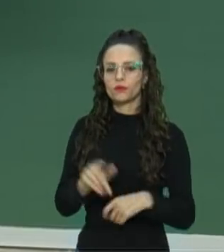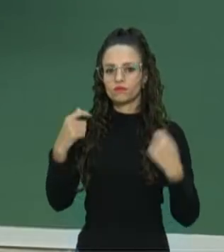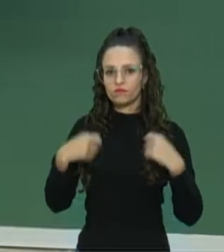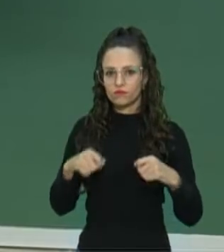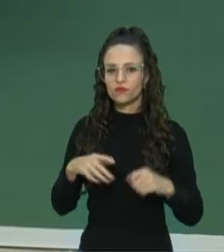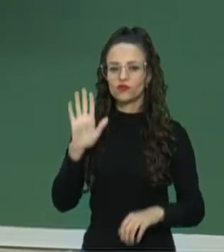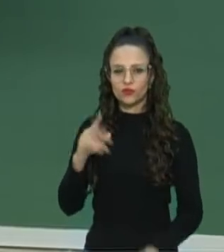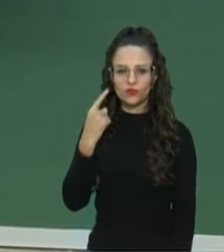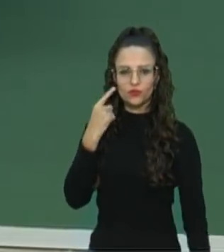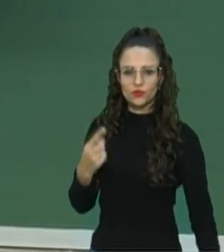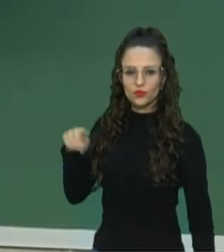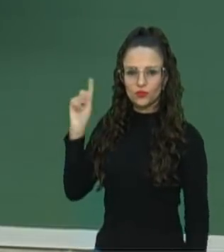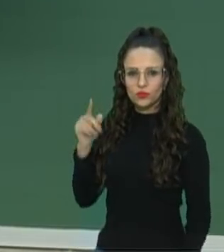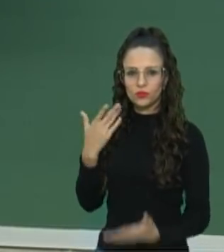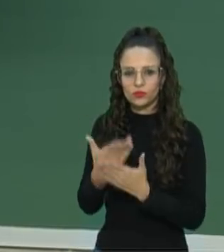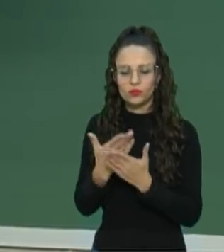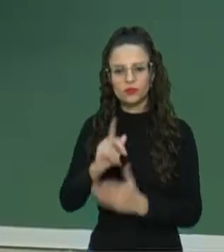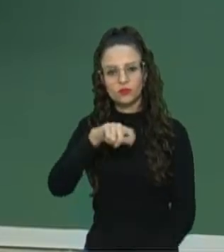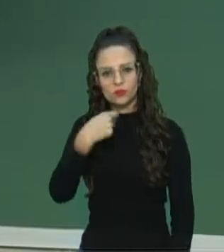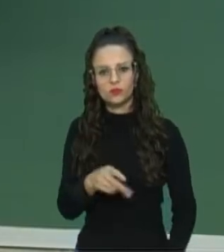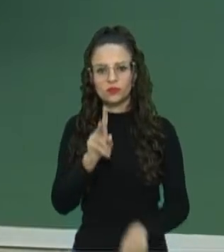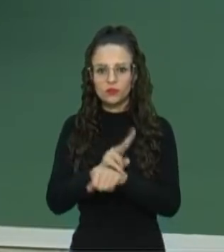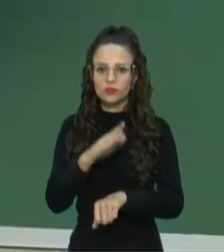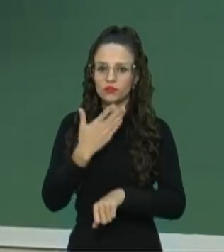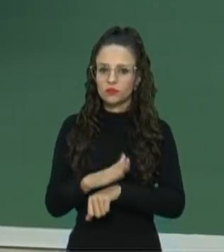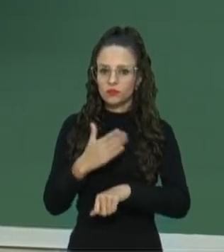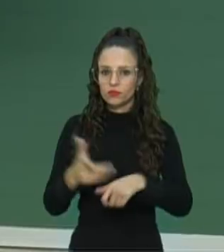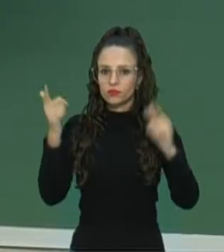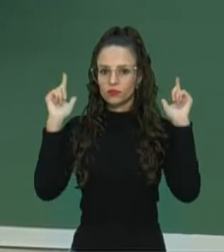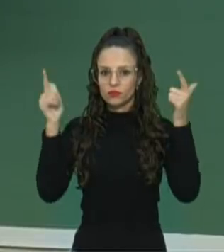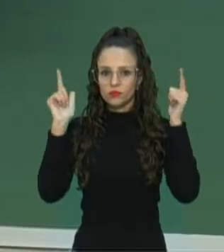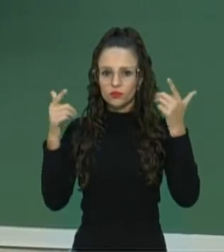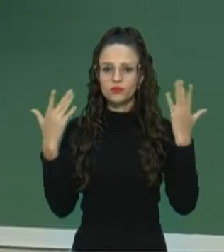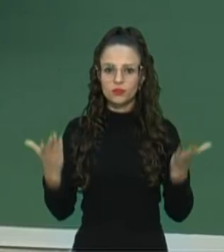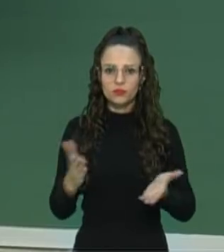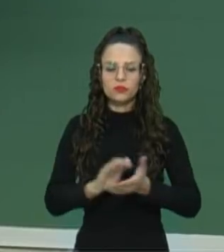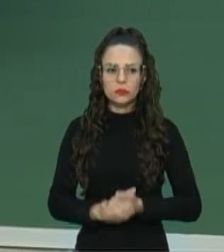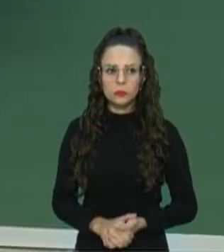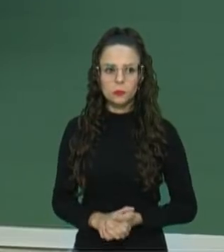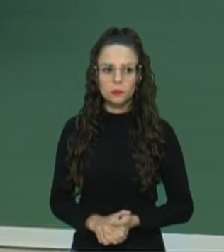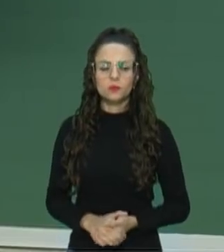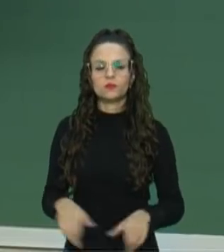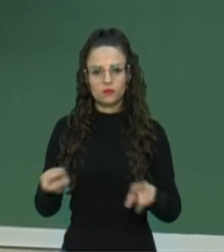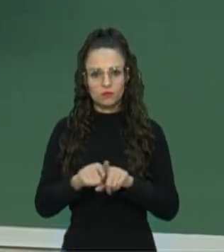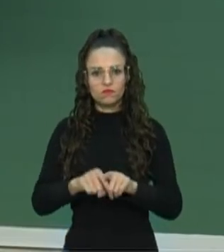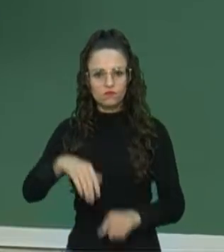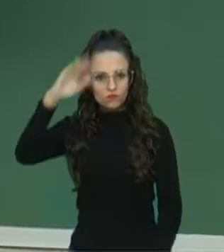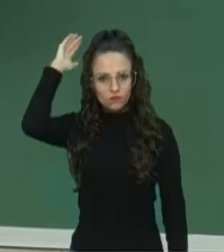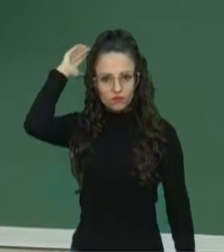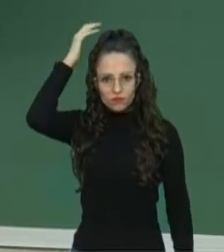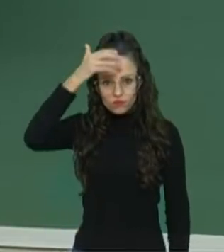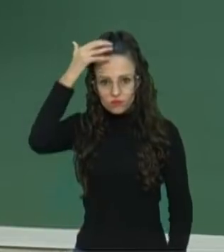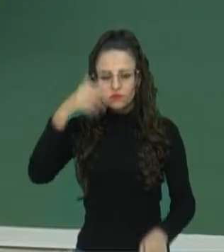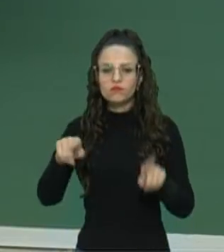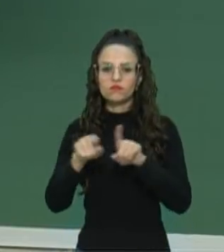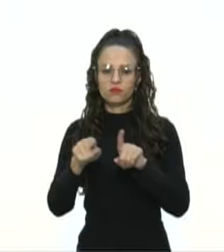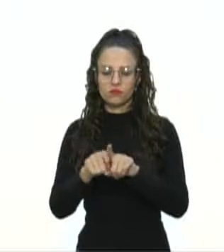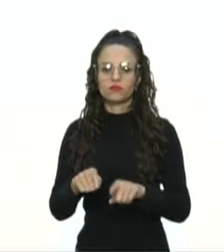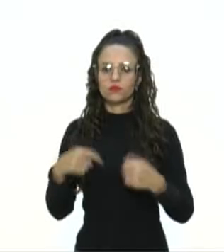de cuidados para as práticas de aventura. Né? Então aqui também existe, além do capacete, né, existem